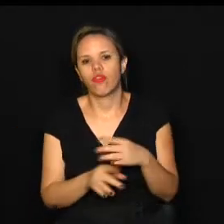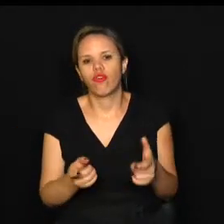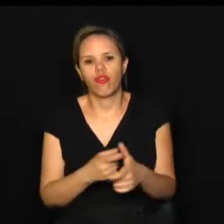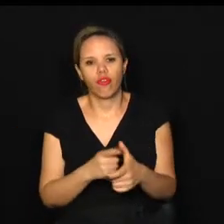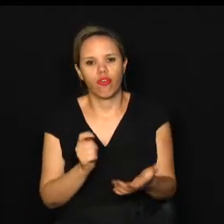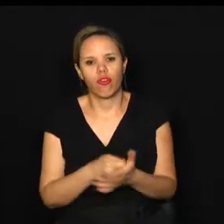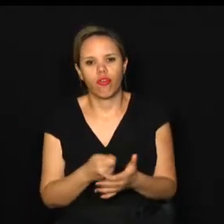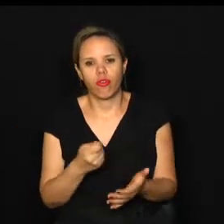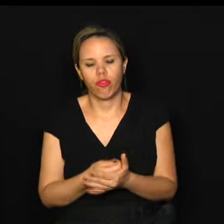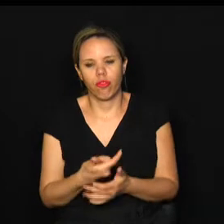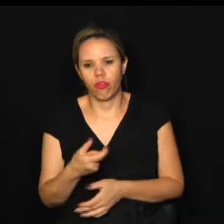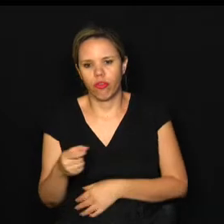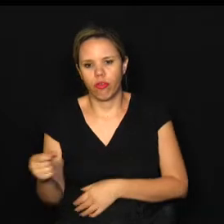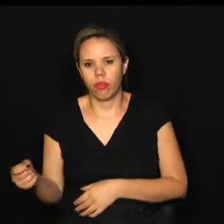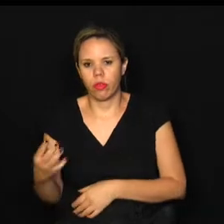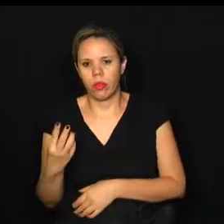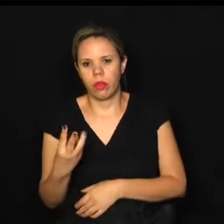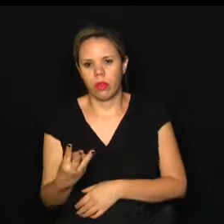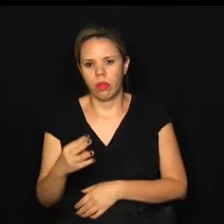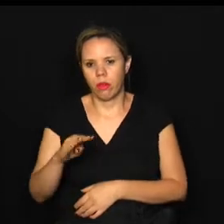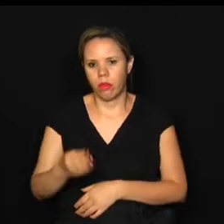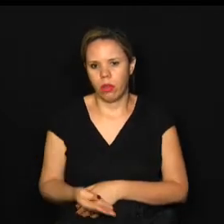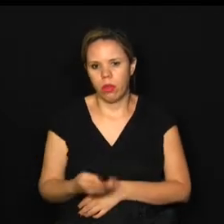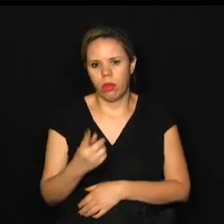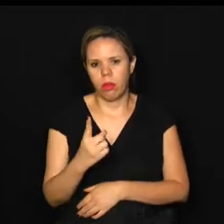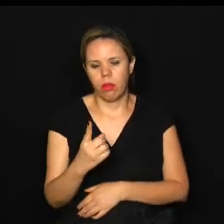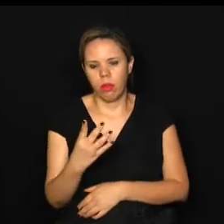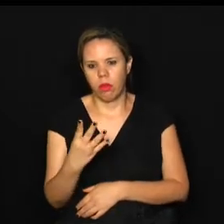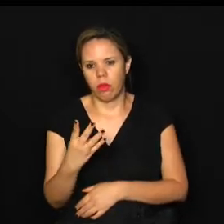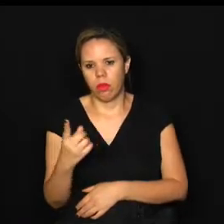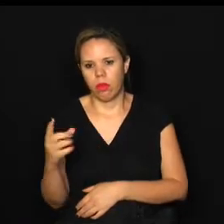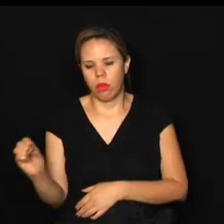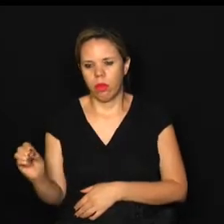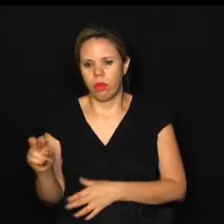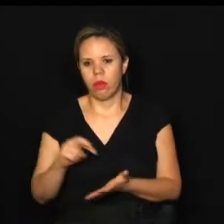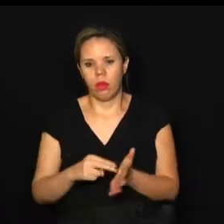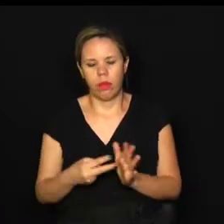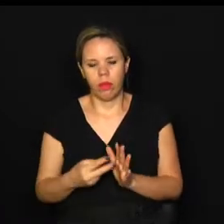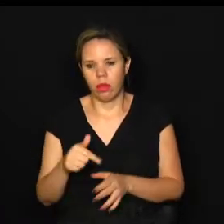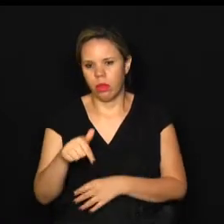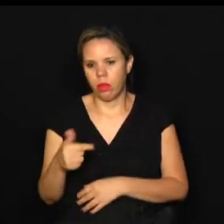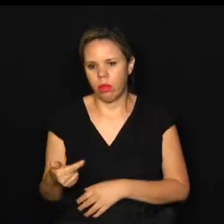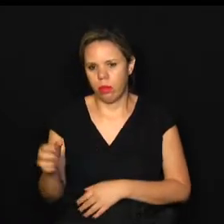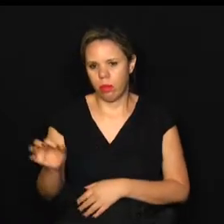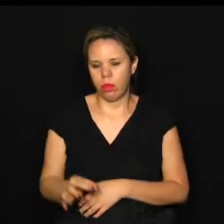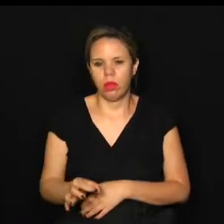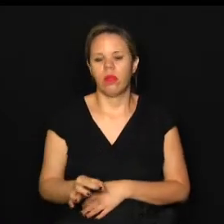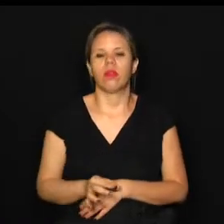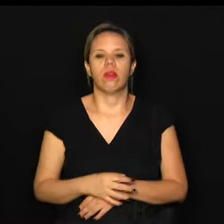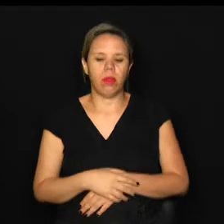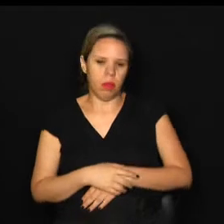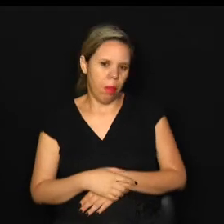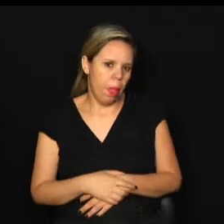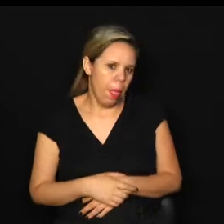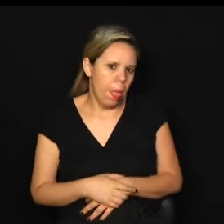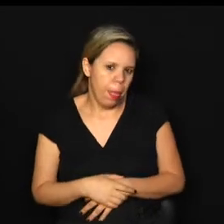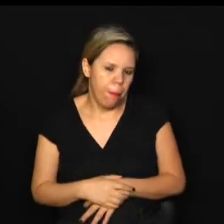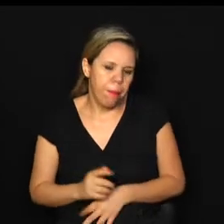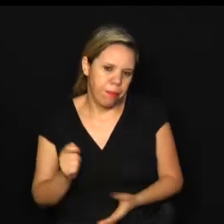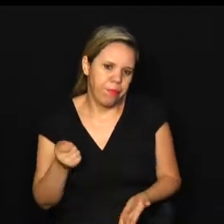em 2020, 3.410.000.000, que representa aí 72,5% da despesa empenhada, e